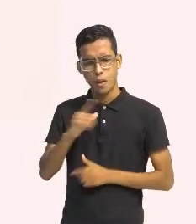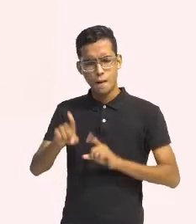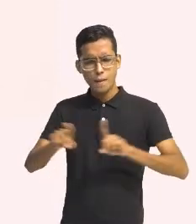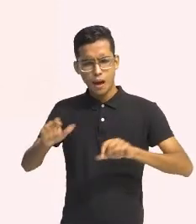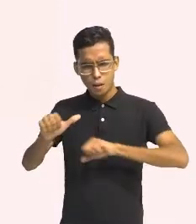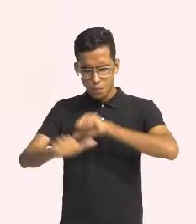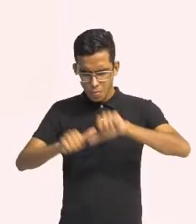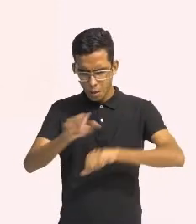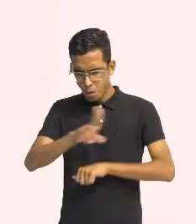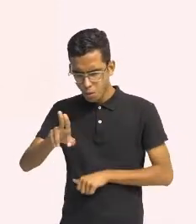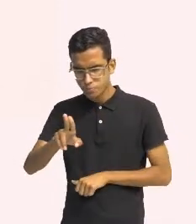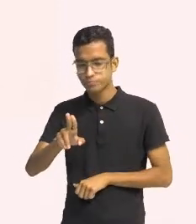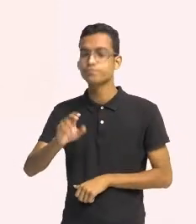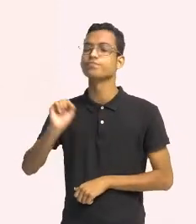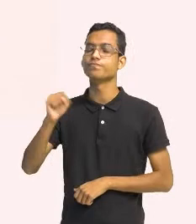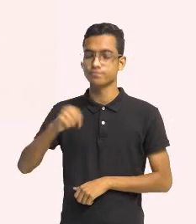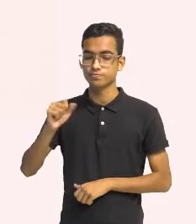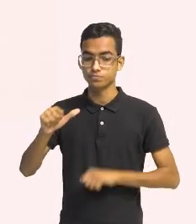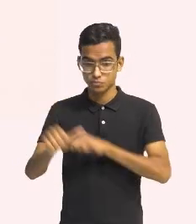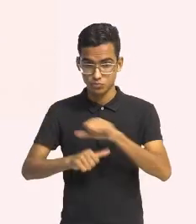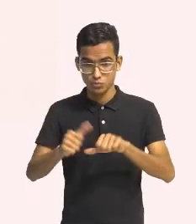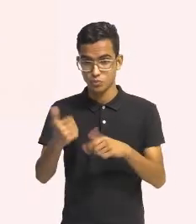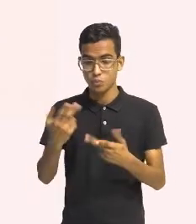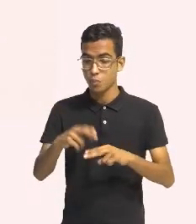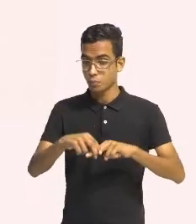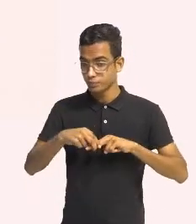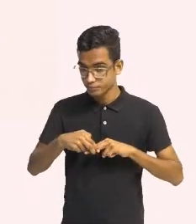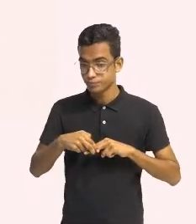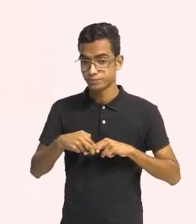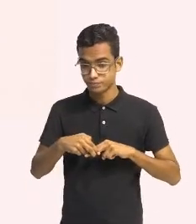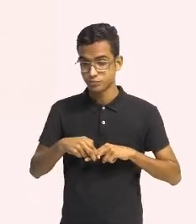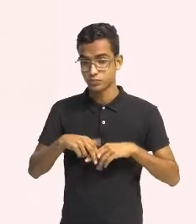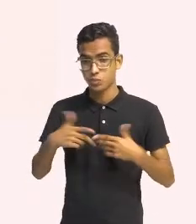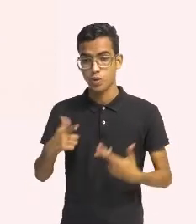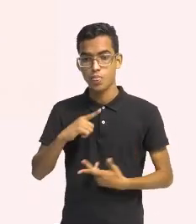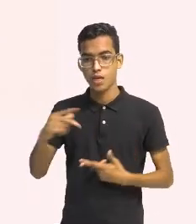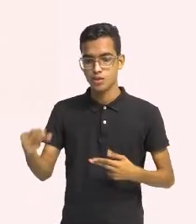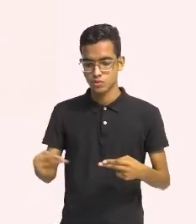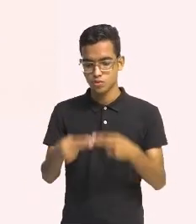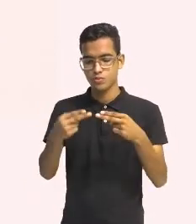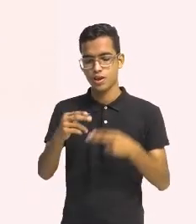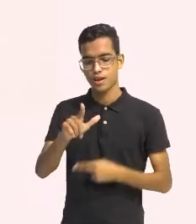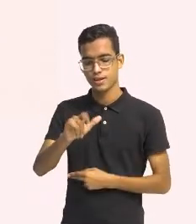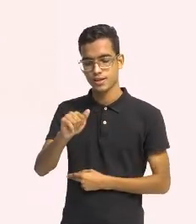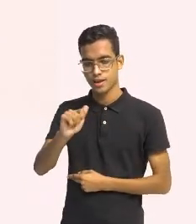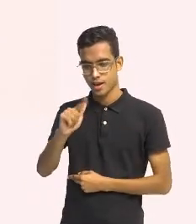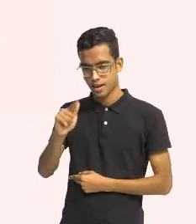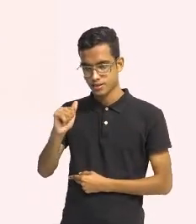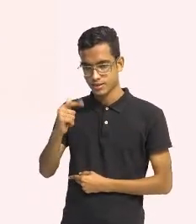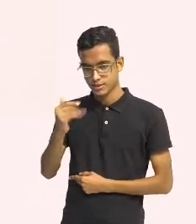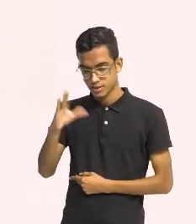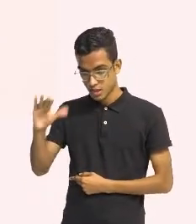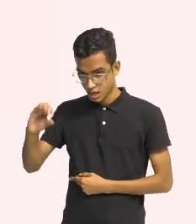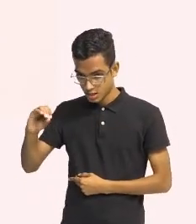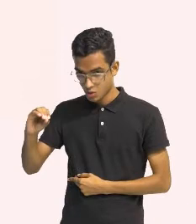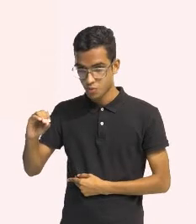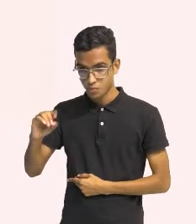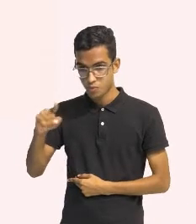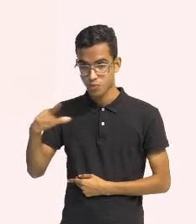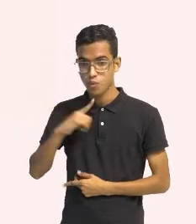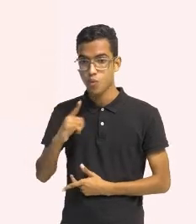nome? Vai mudar muito, tá, gente? Por que vai mudar muito? Porque quando tem dupla ligação, o infixo é o